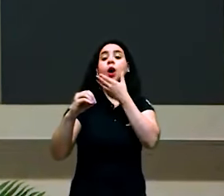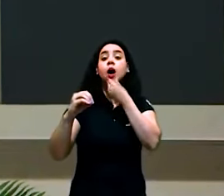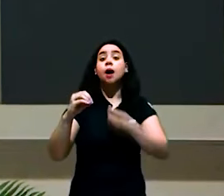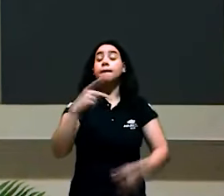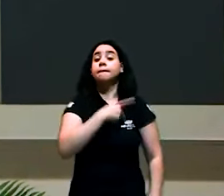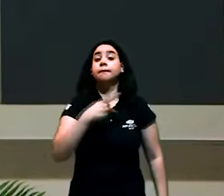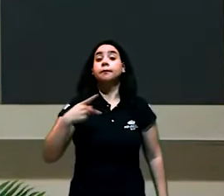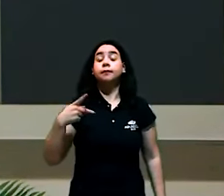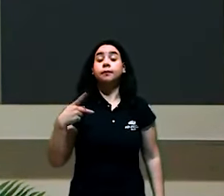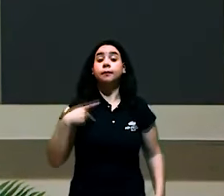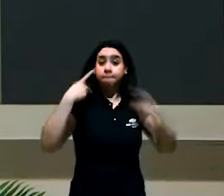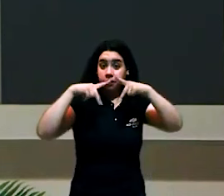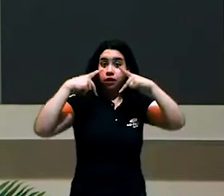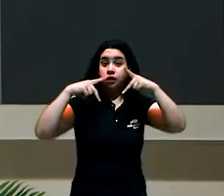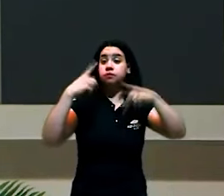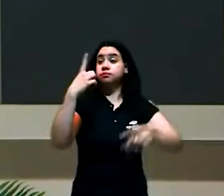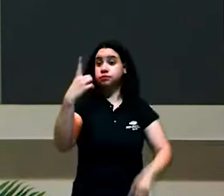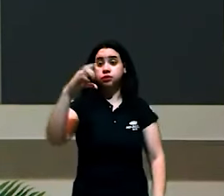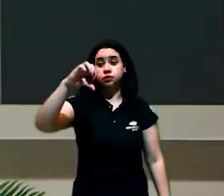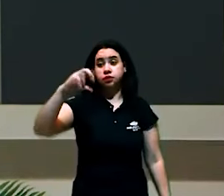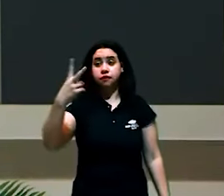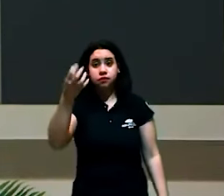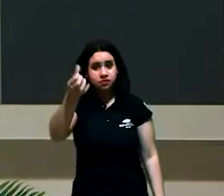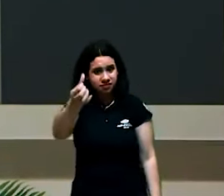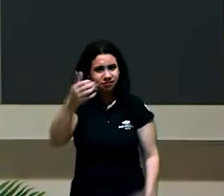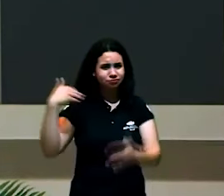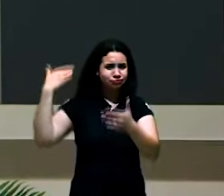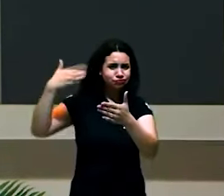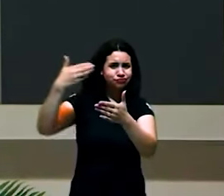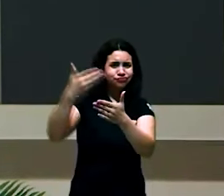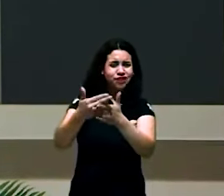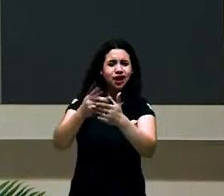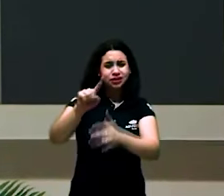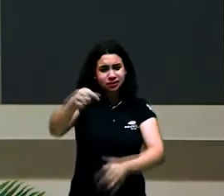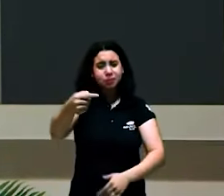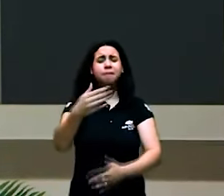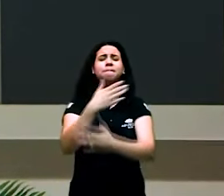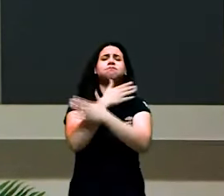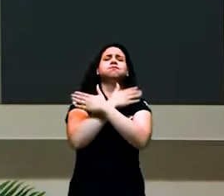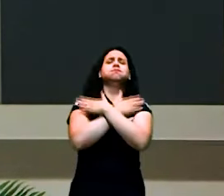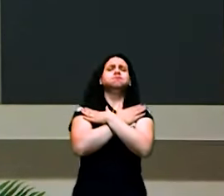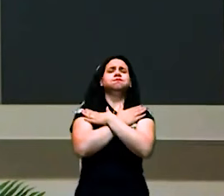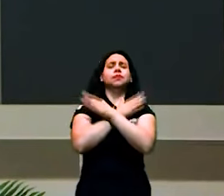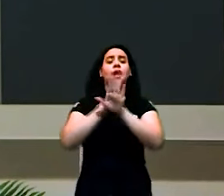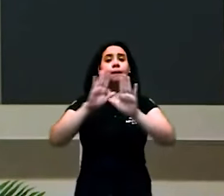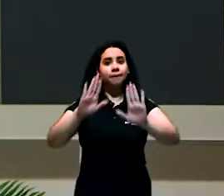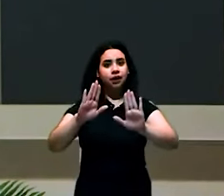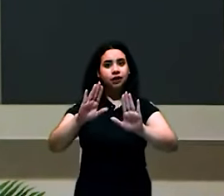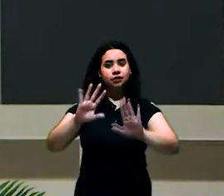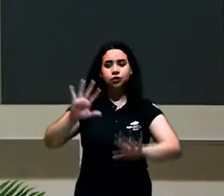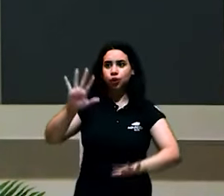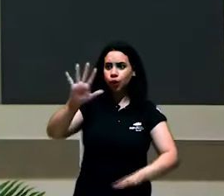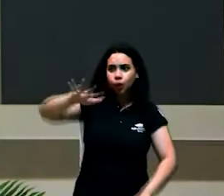no 1930, poucos anos mais tarde, mas o movimento começou e